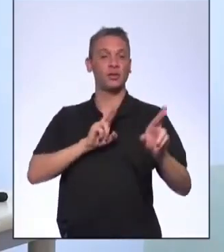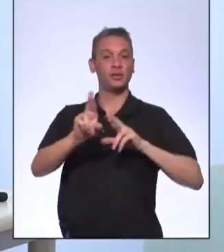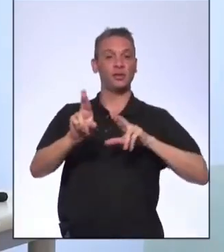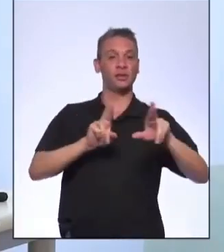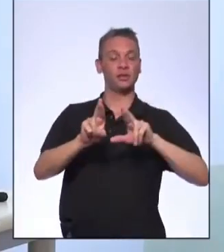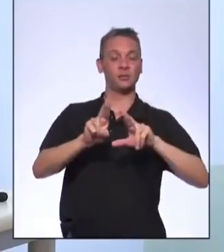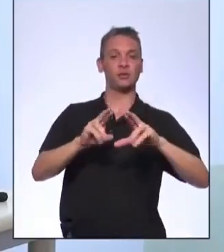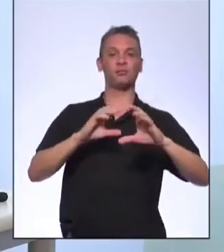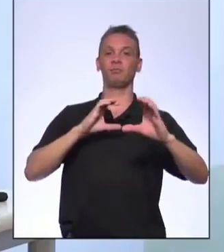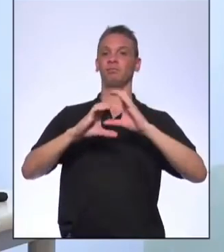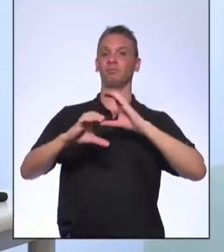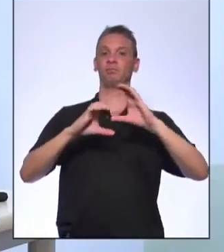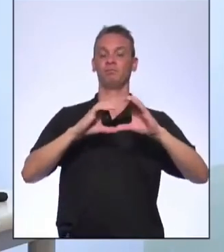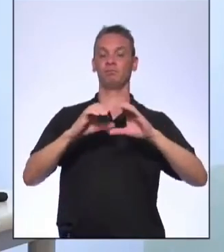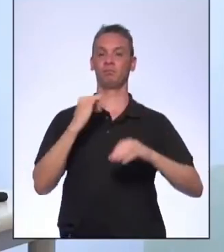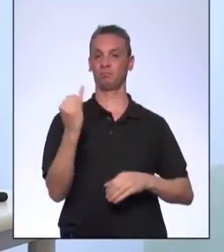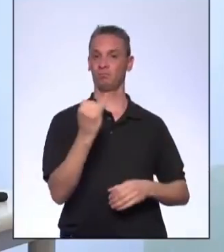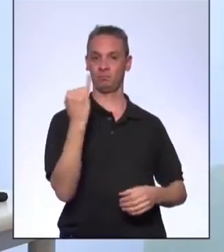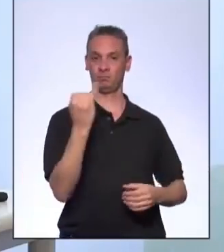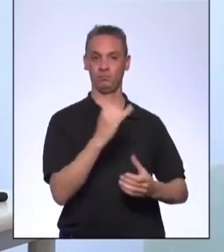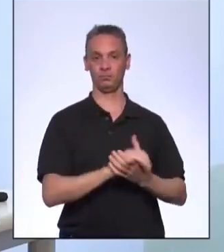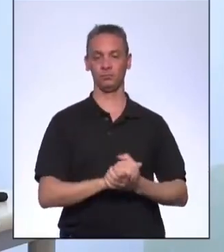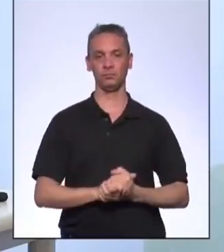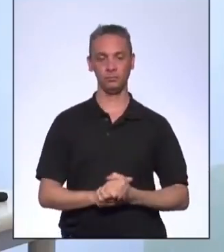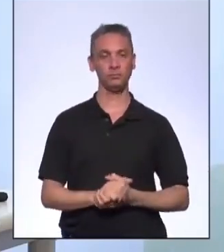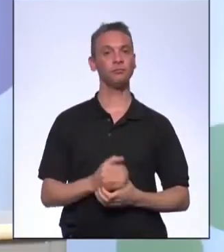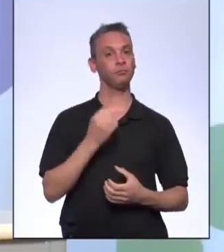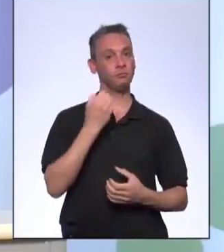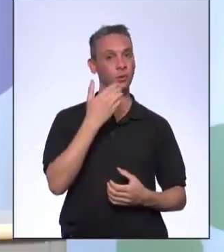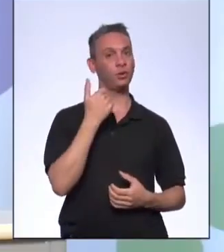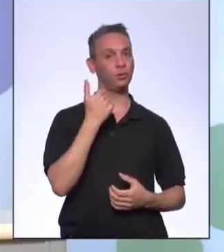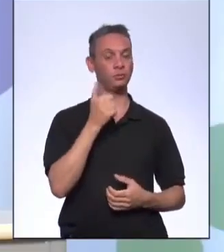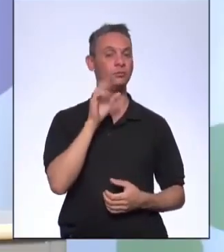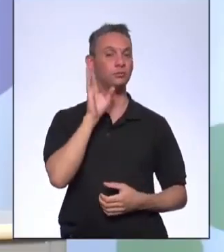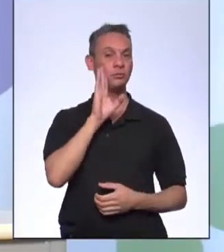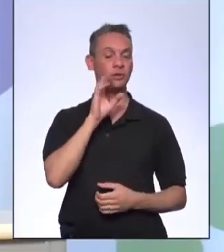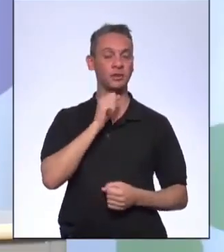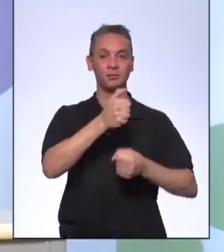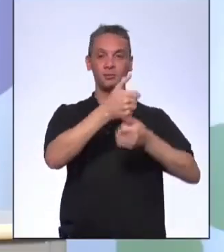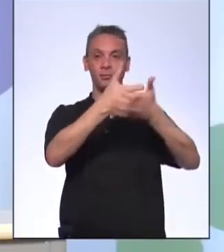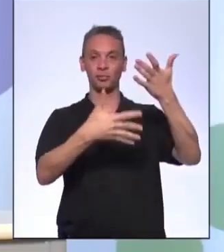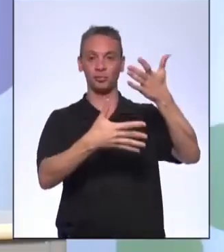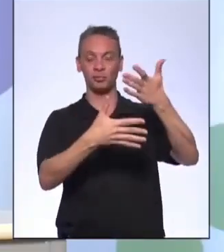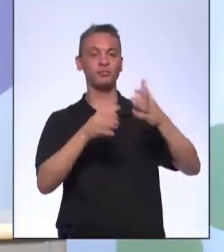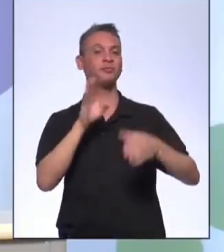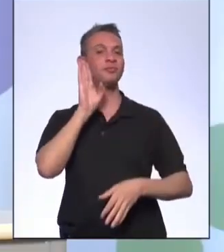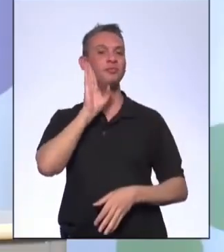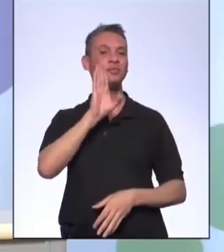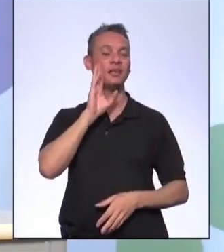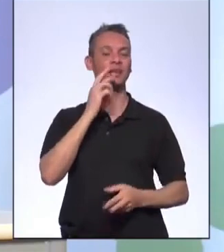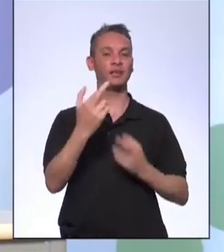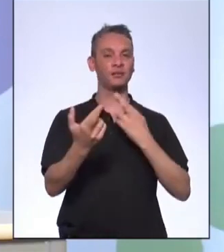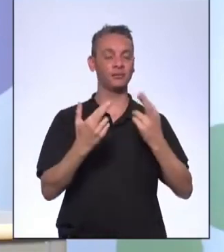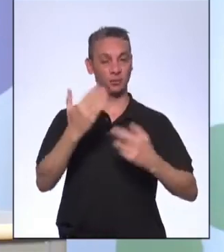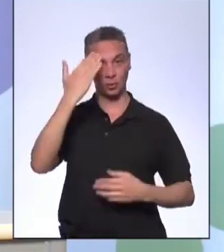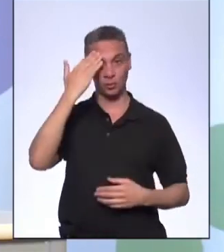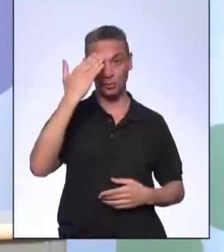de comunicação, tá? Muito bem, gente. Várias interações aqui de vocês,